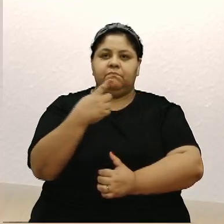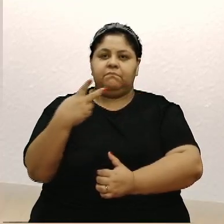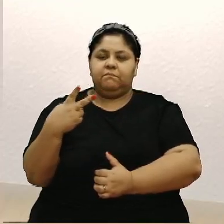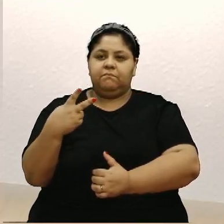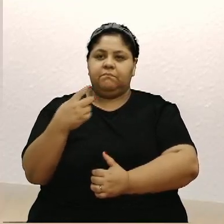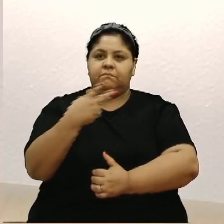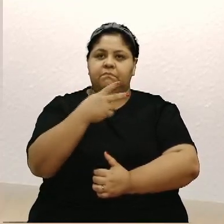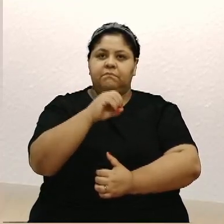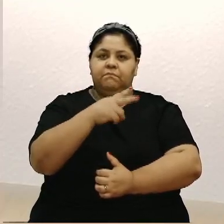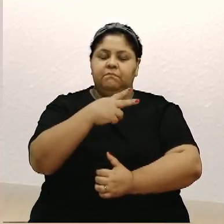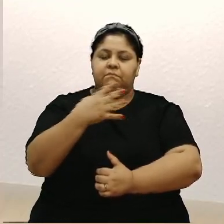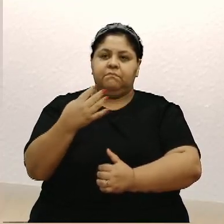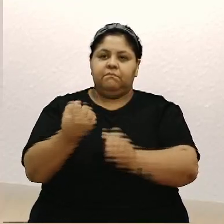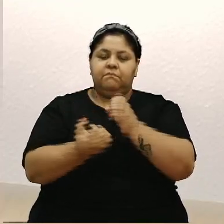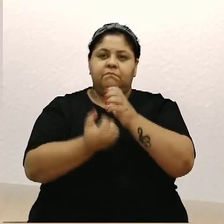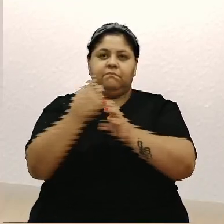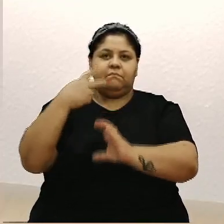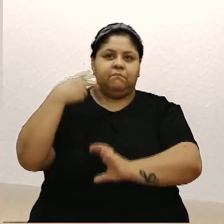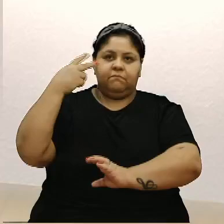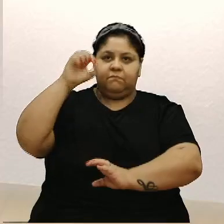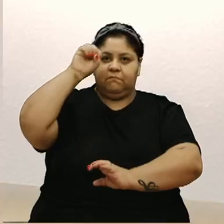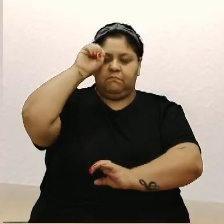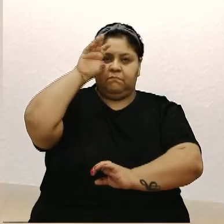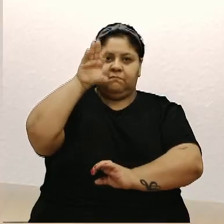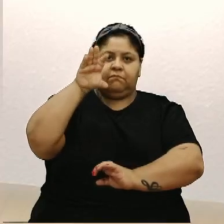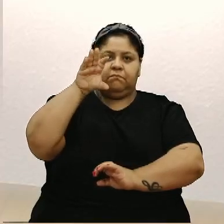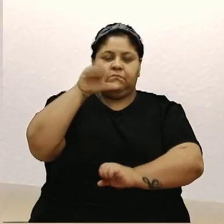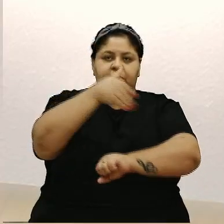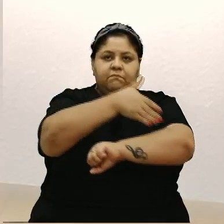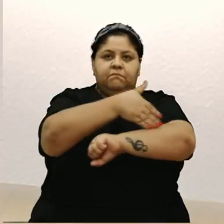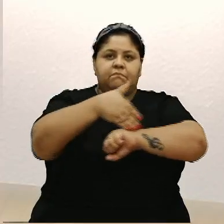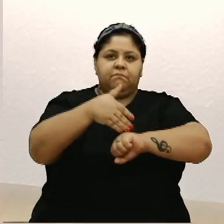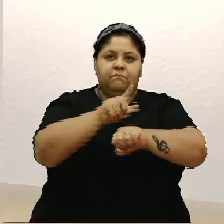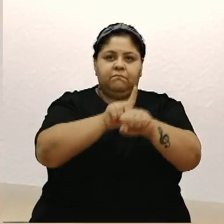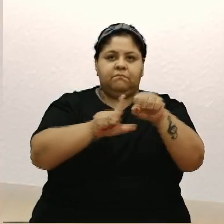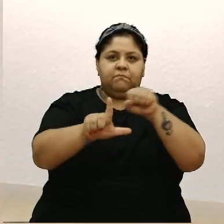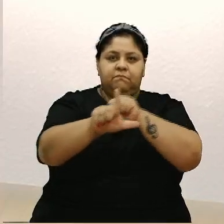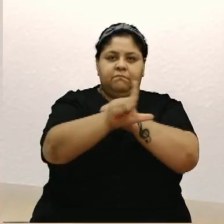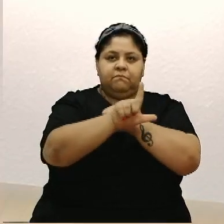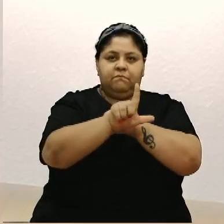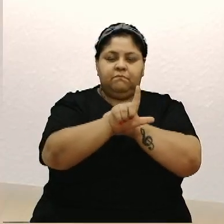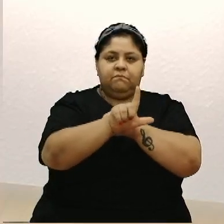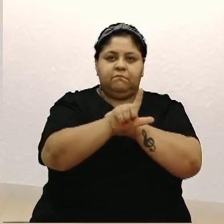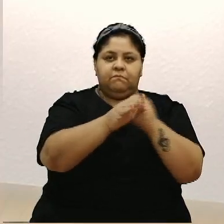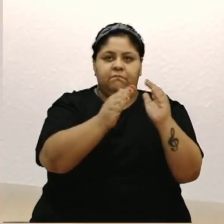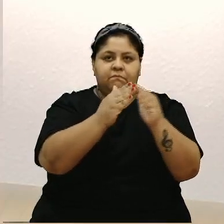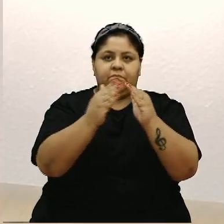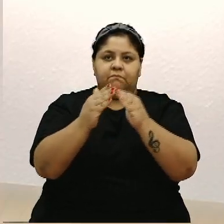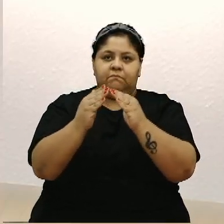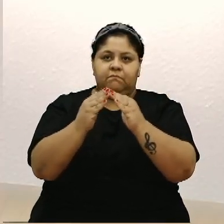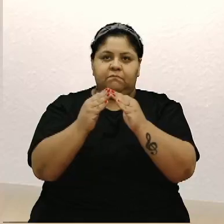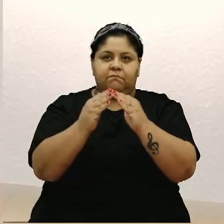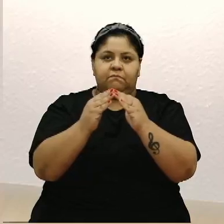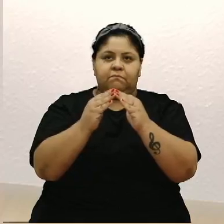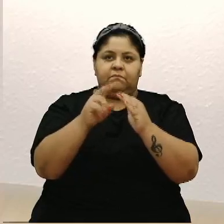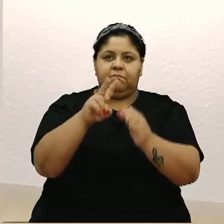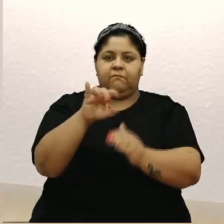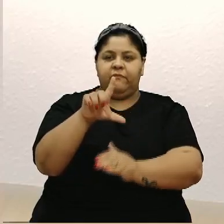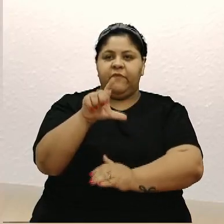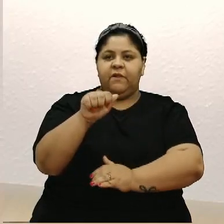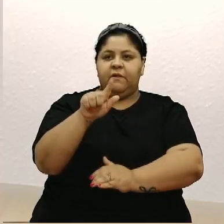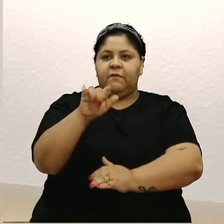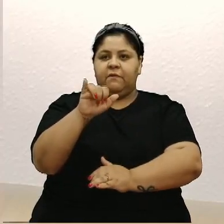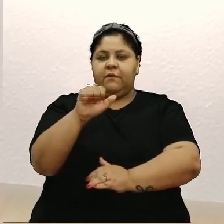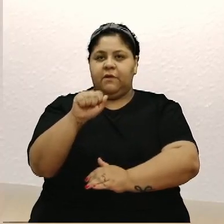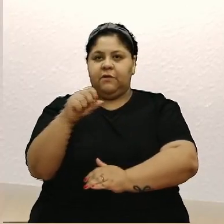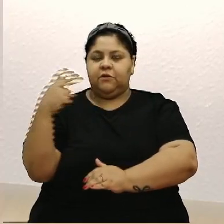212/2024, de autoria do vereador Fiuza, que denomina Via Pública Municipal do Loteamento Residencial Mountain Village 2,